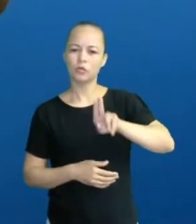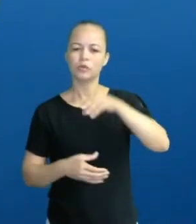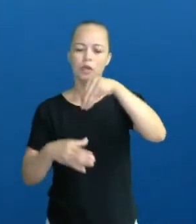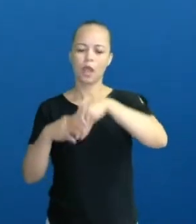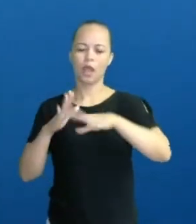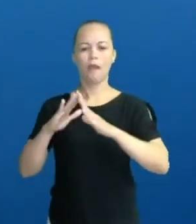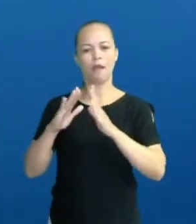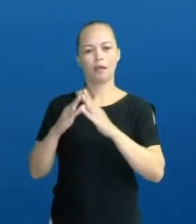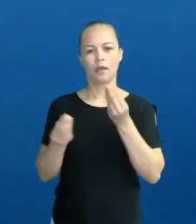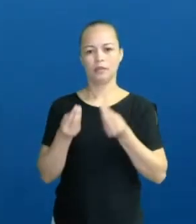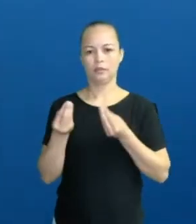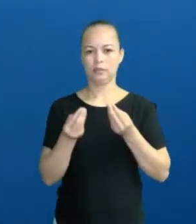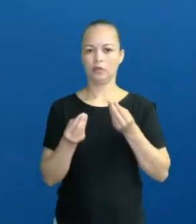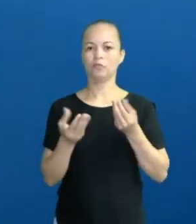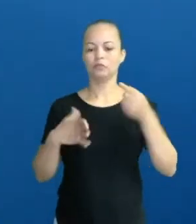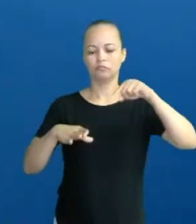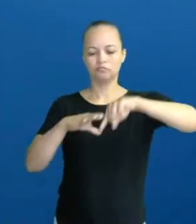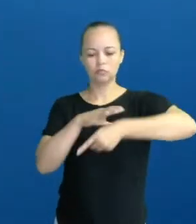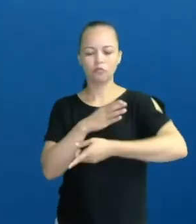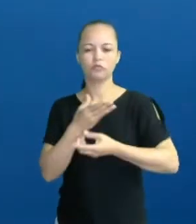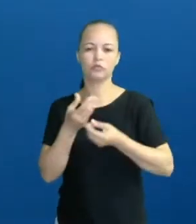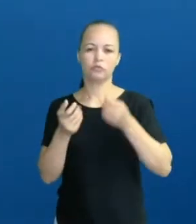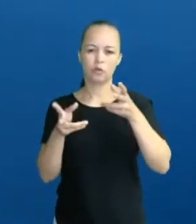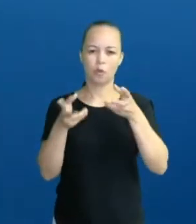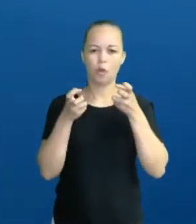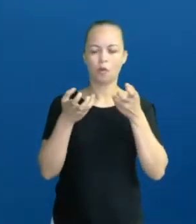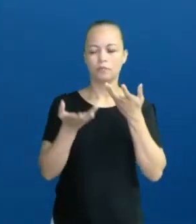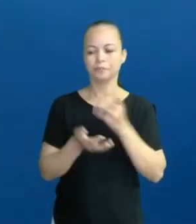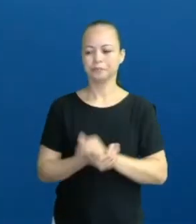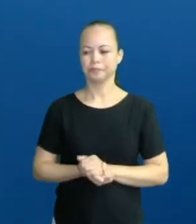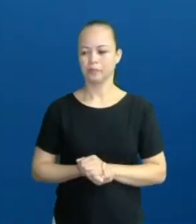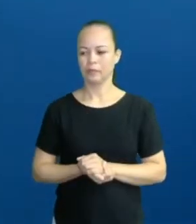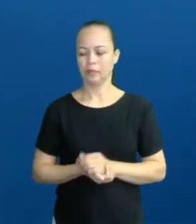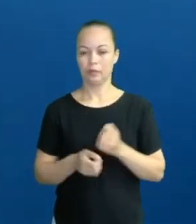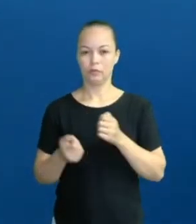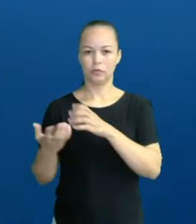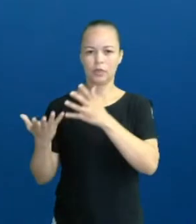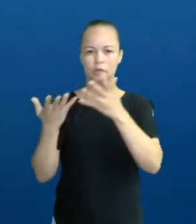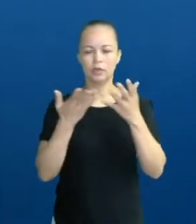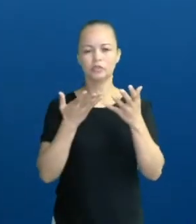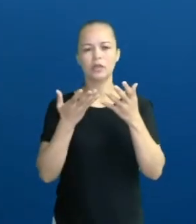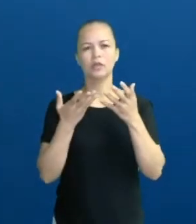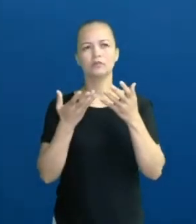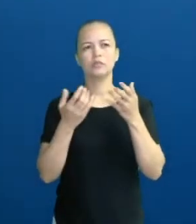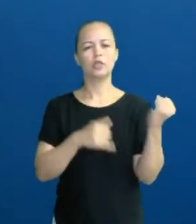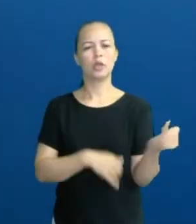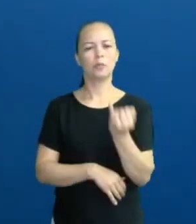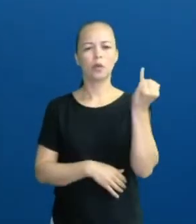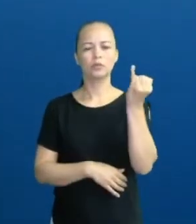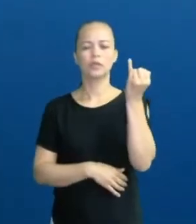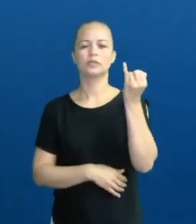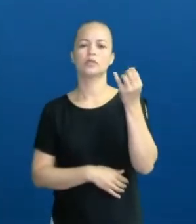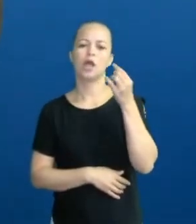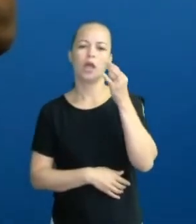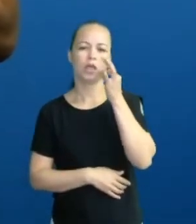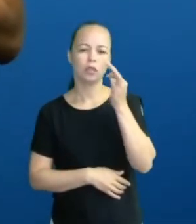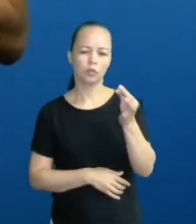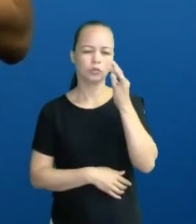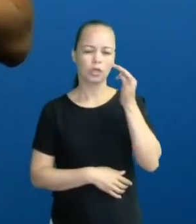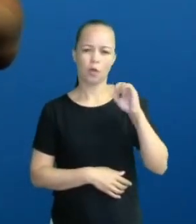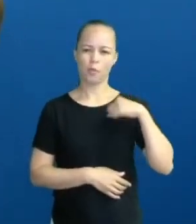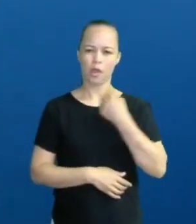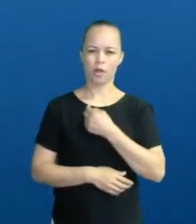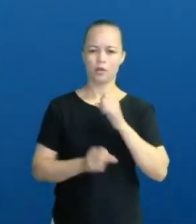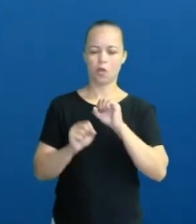vai ver isso com mais profundidade. Não quero nem deixar aqui de registrar a importância do sal para a nossa